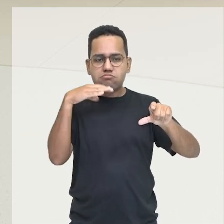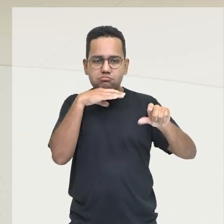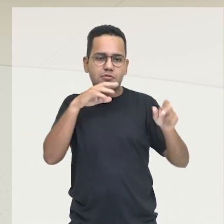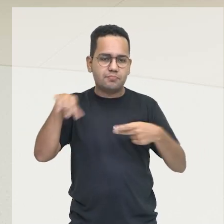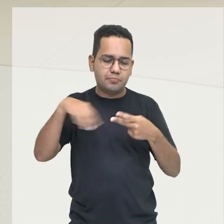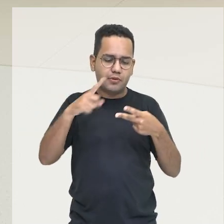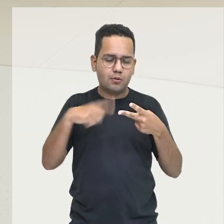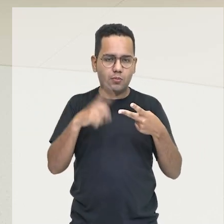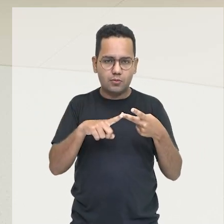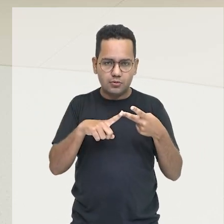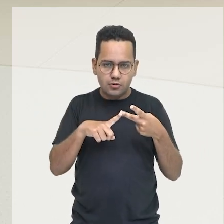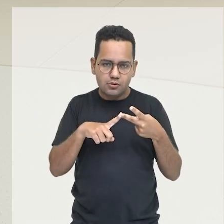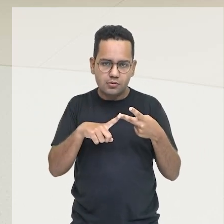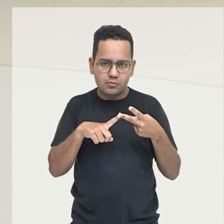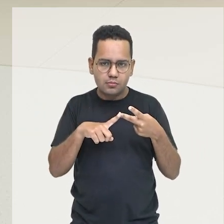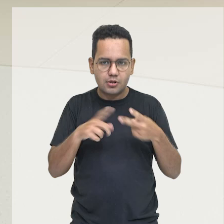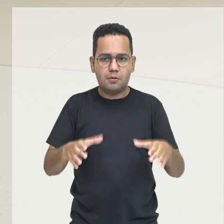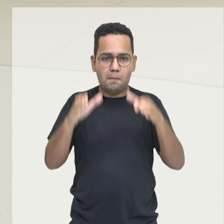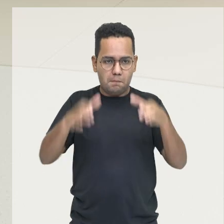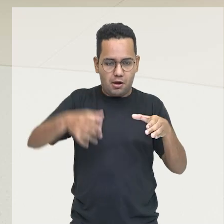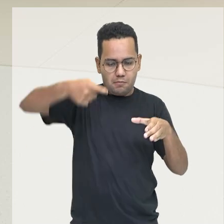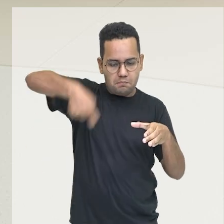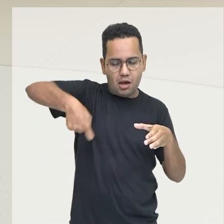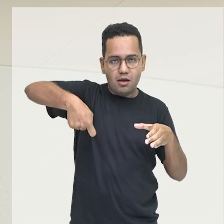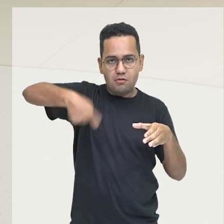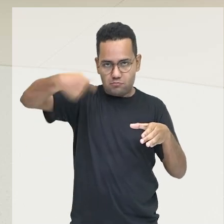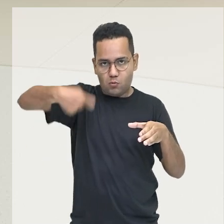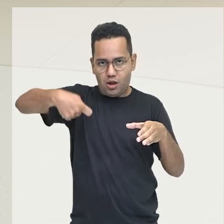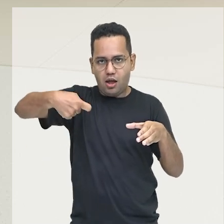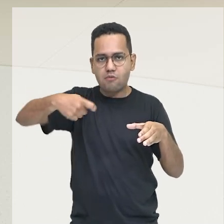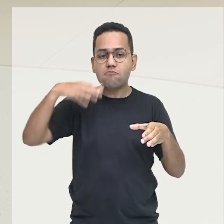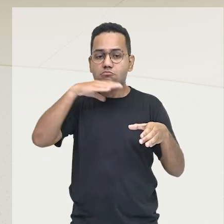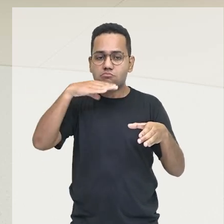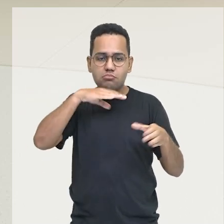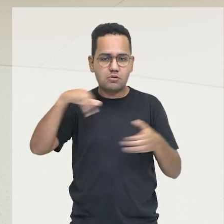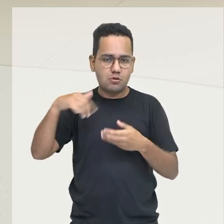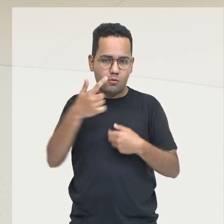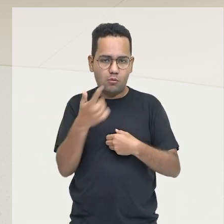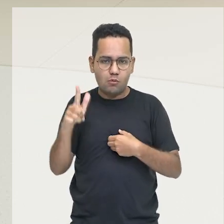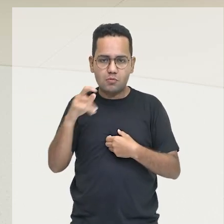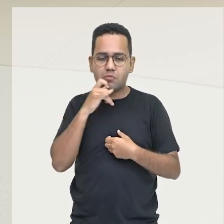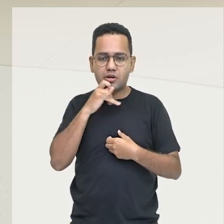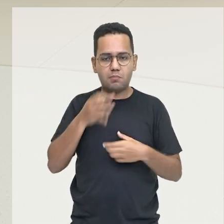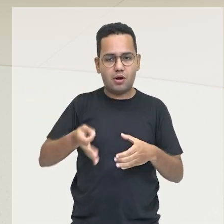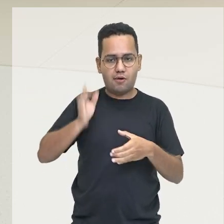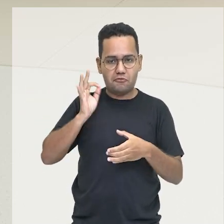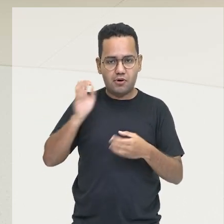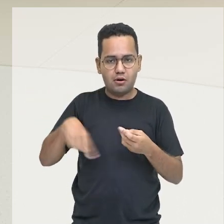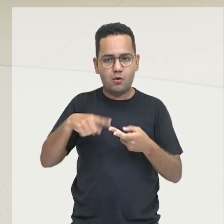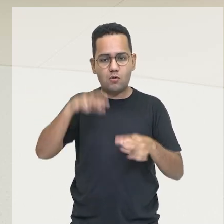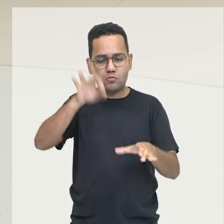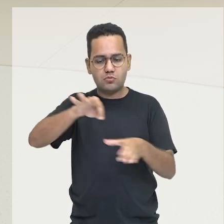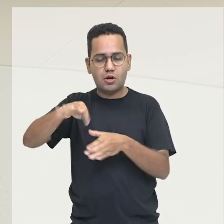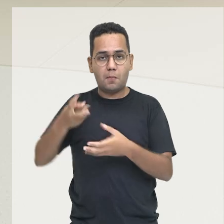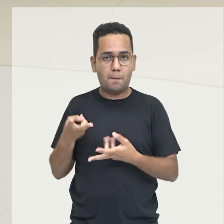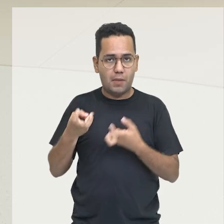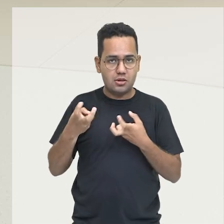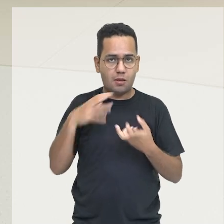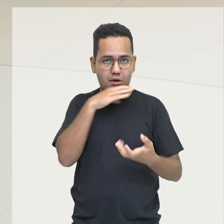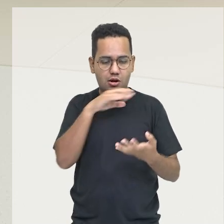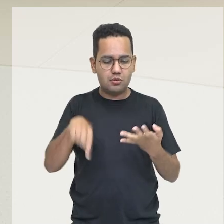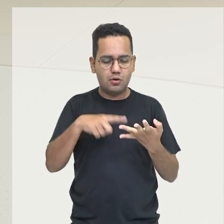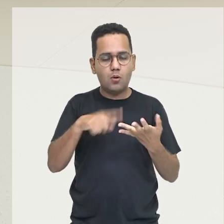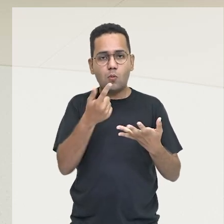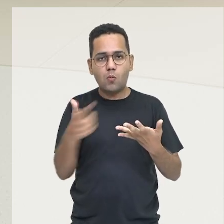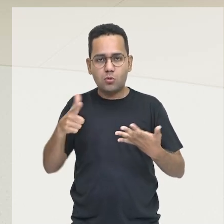uma xícara de chá ou café e o aquecimento da roupa pelo ferro elétrico. Viram